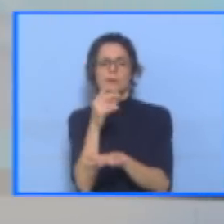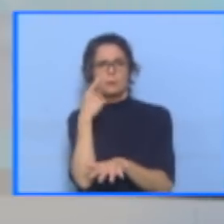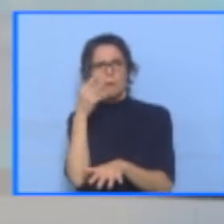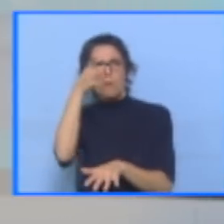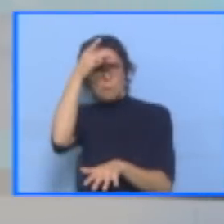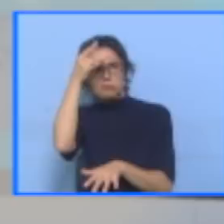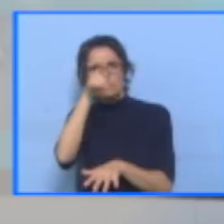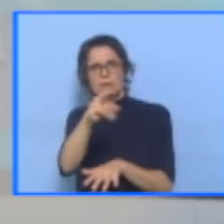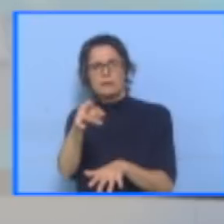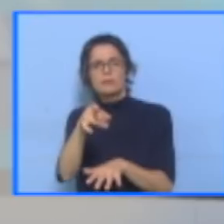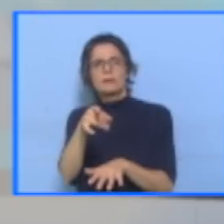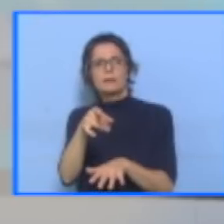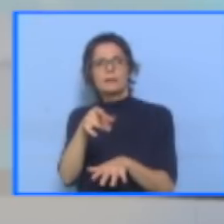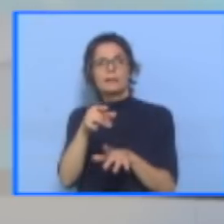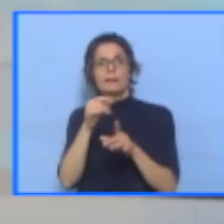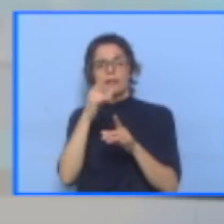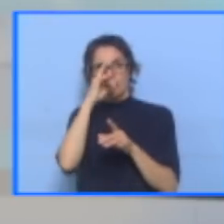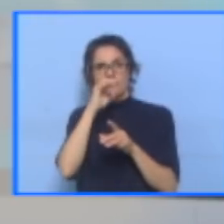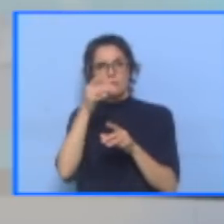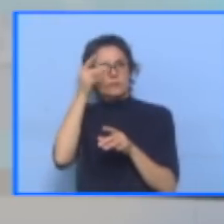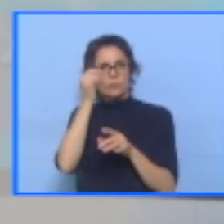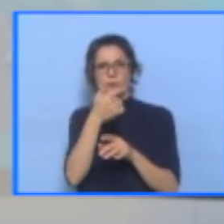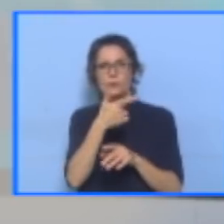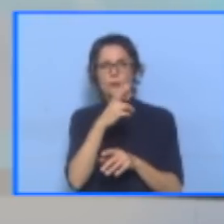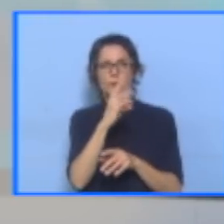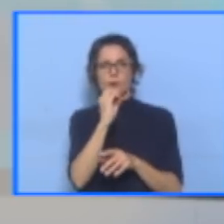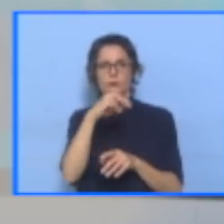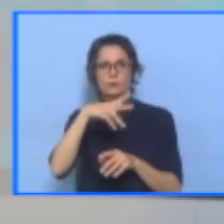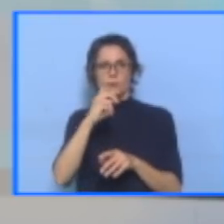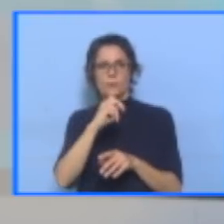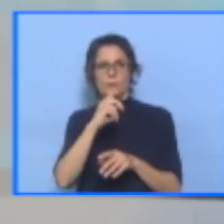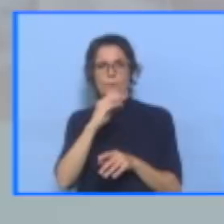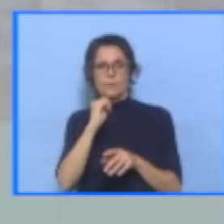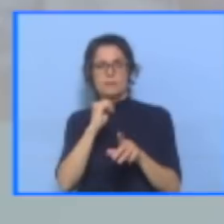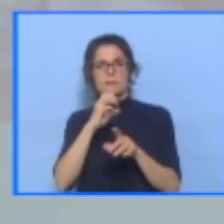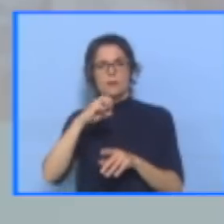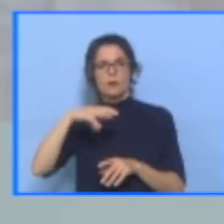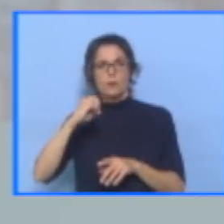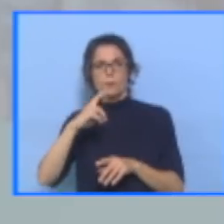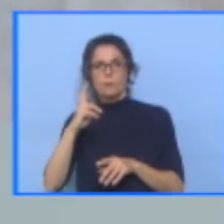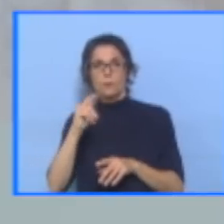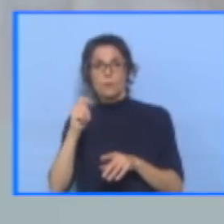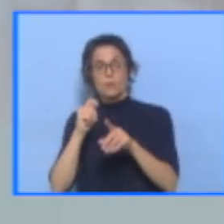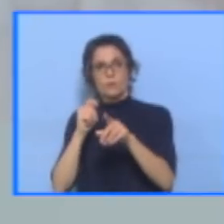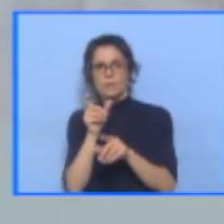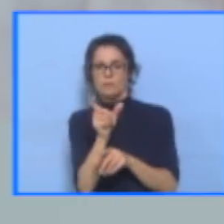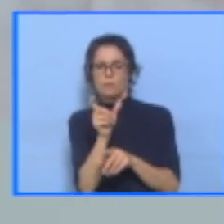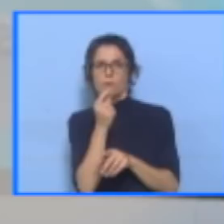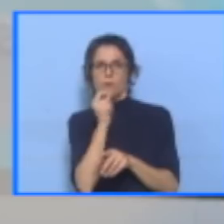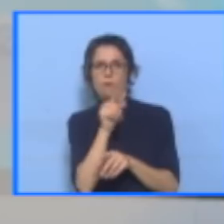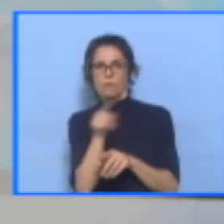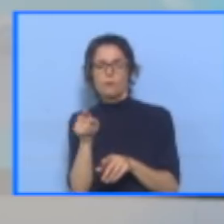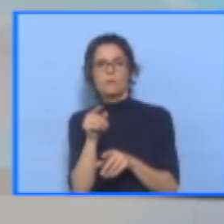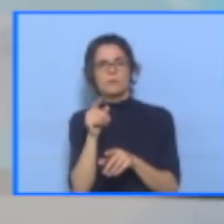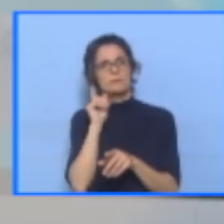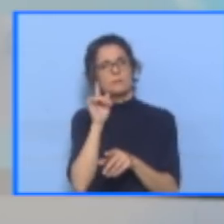nome para o Congresso, chamar Tomás Moro e o Sonho do Mundo Melhor. Porque continua a ser uma expressão feliz para dizer que a